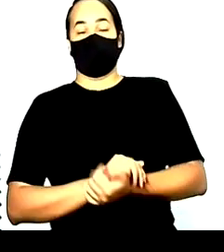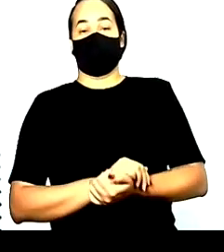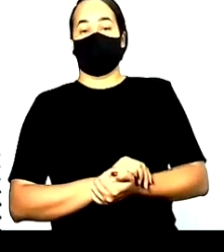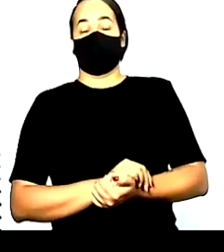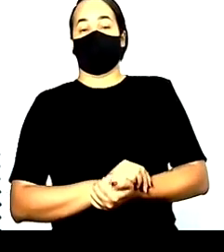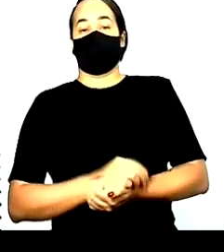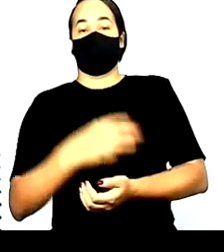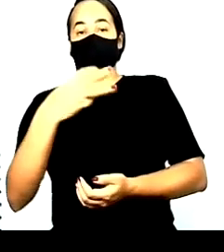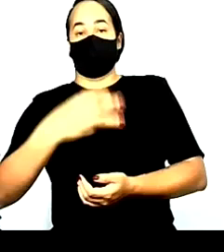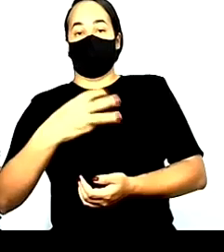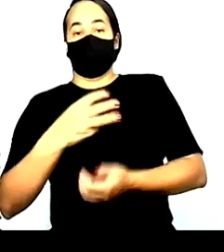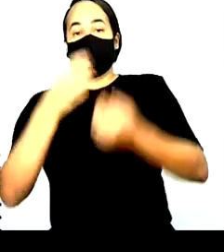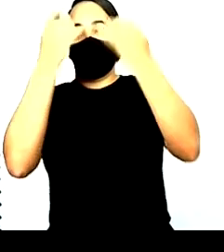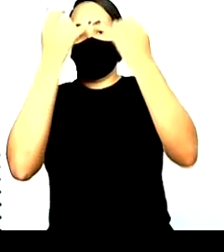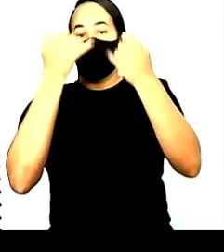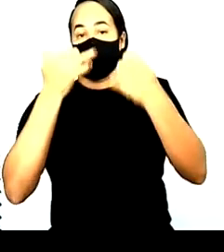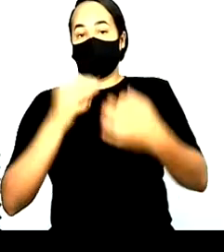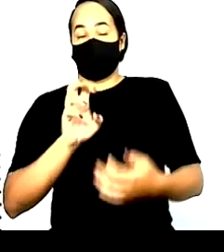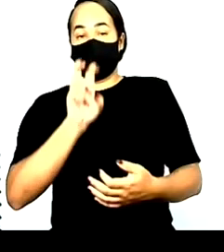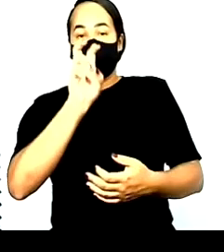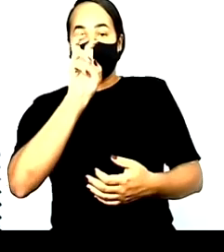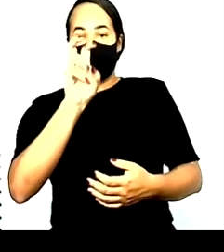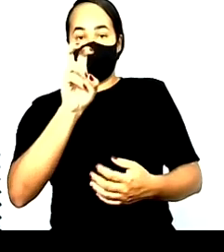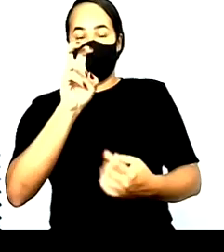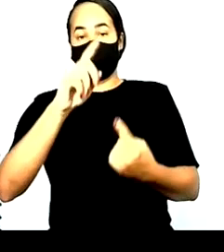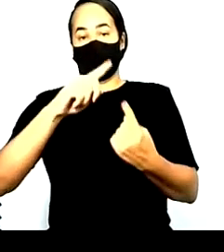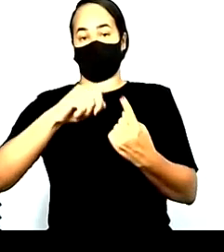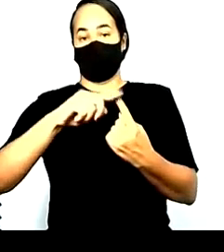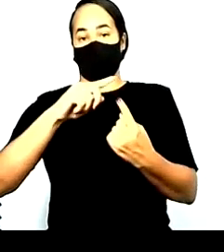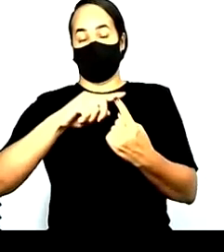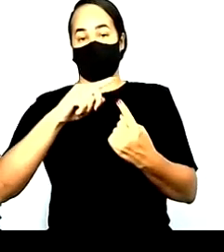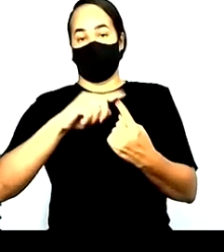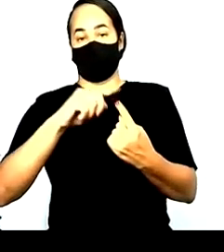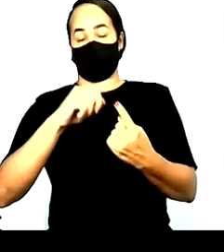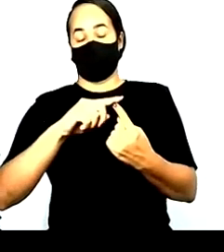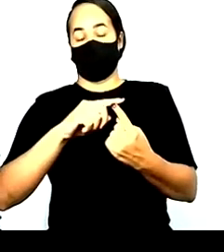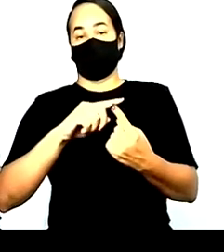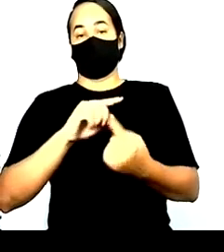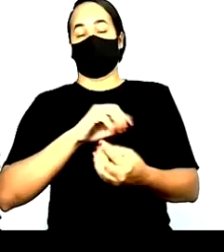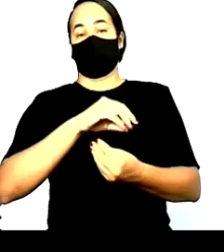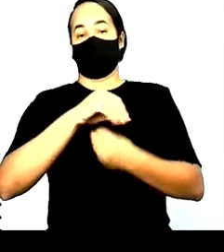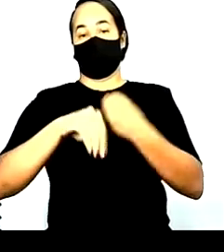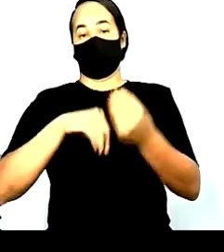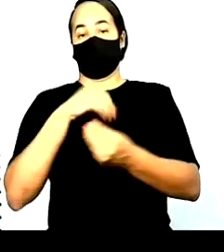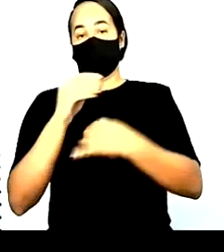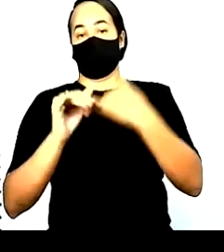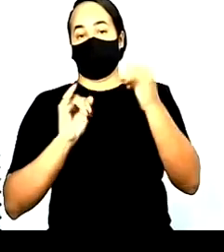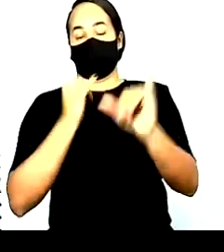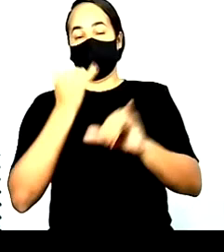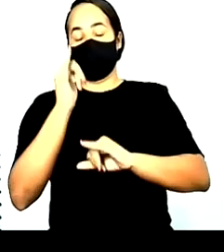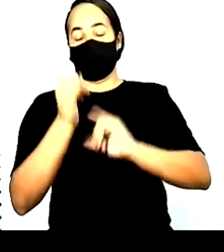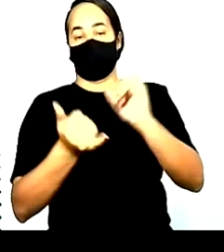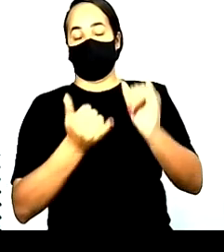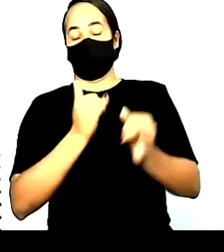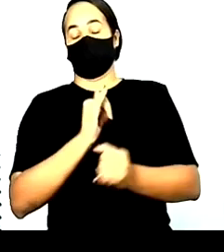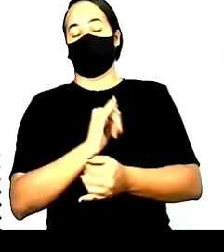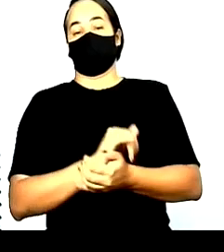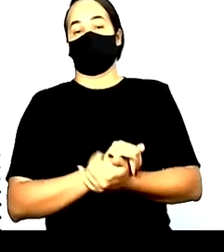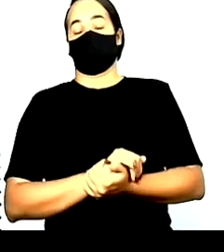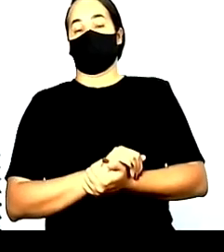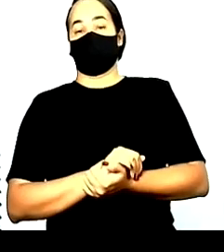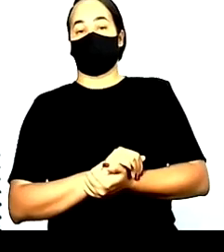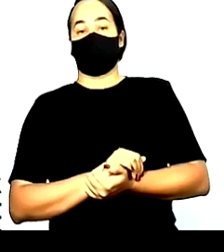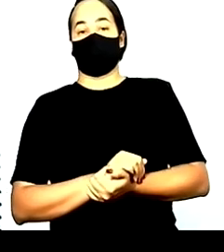os 5 ciclos biogeoquímicos estudados na aula. Quais são eles? O ciclo do oxigênio, o ciclo